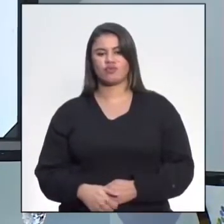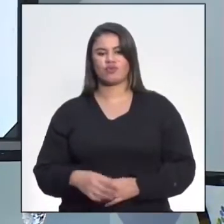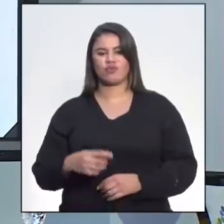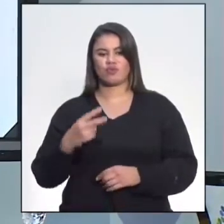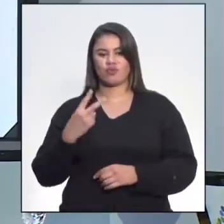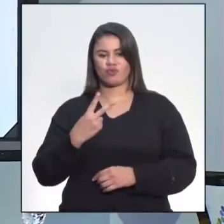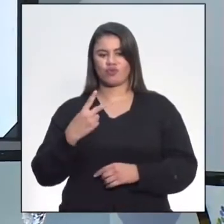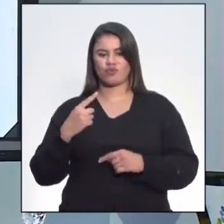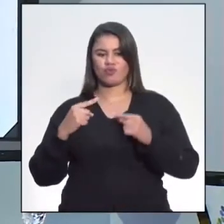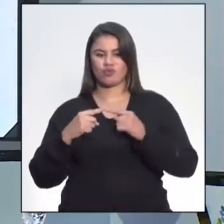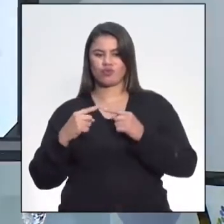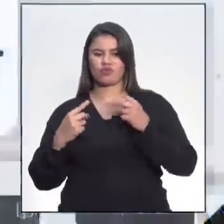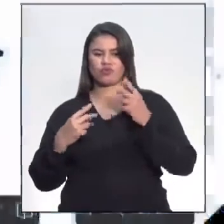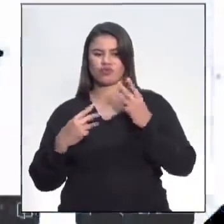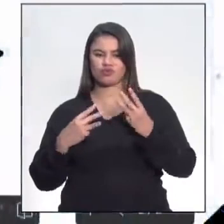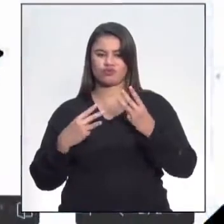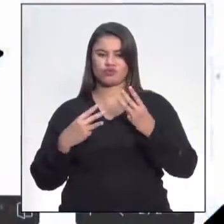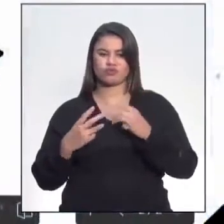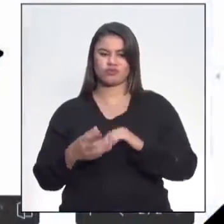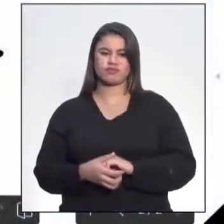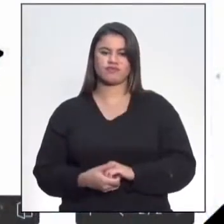2 com o 3.